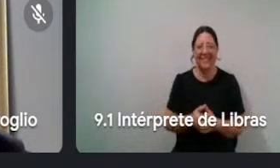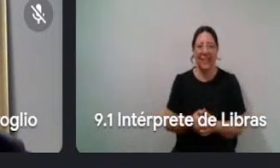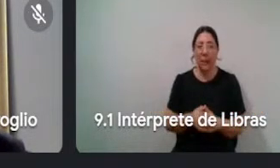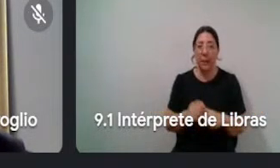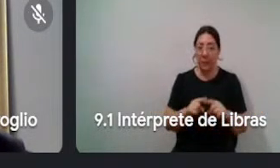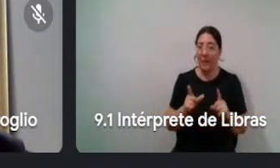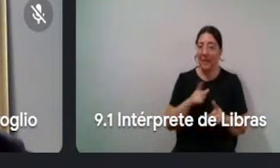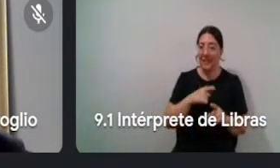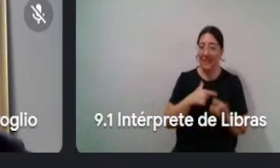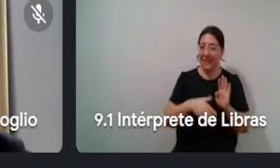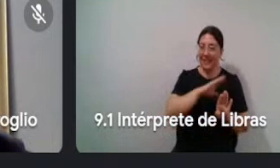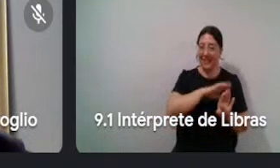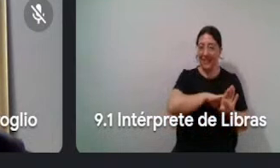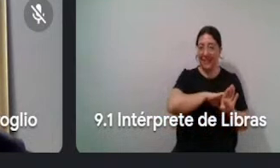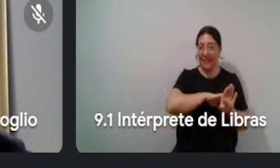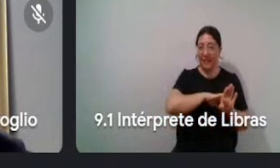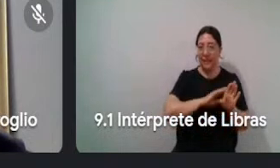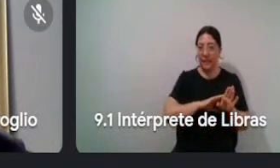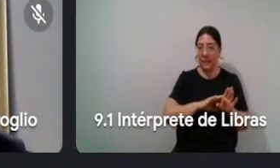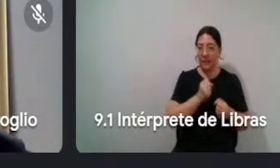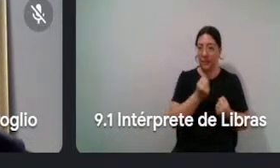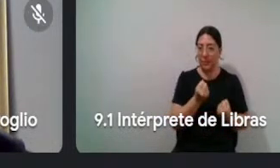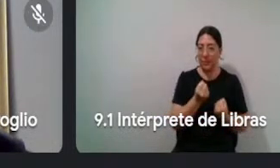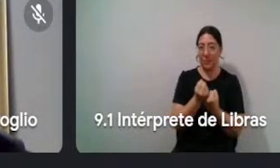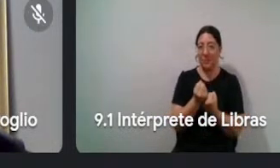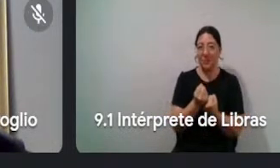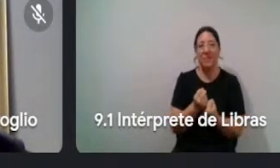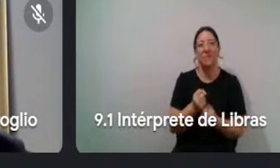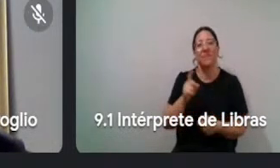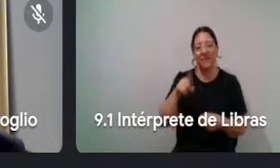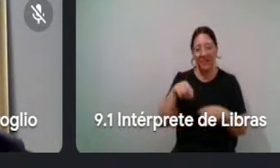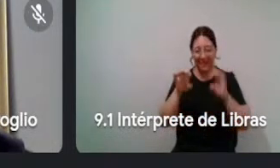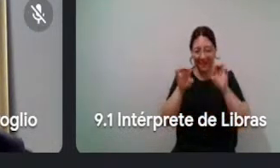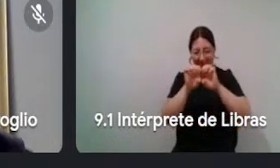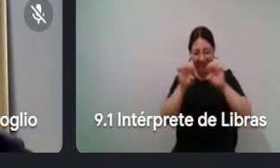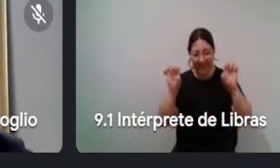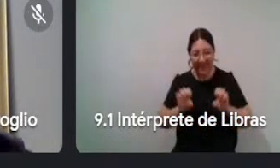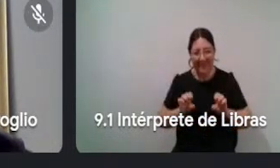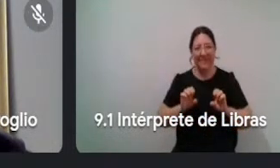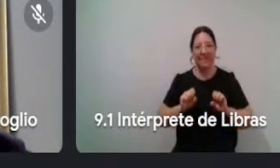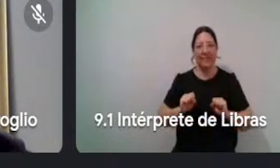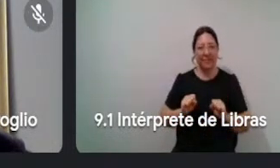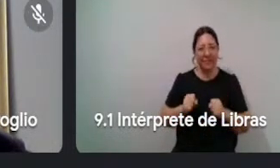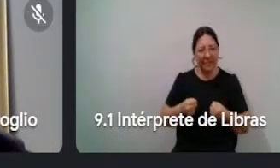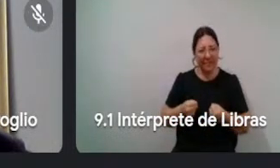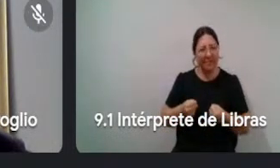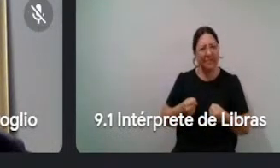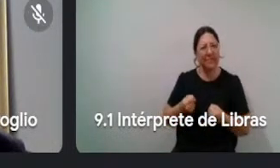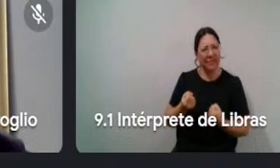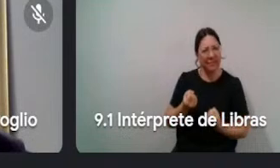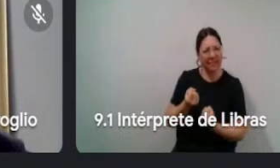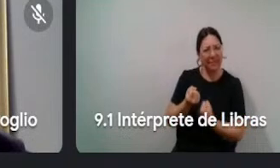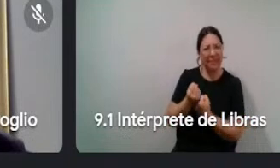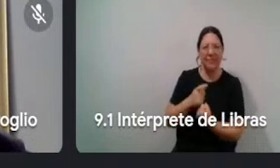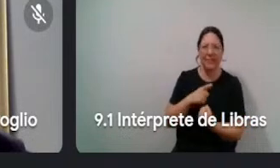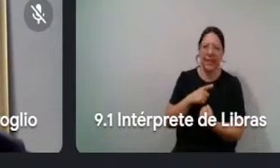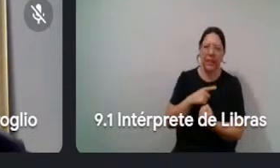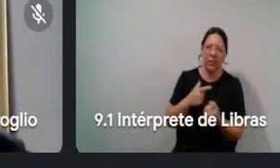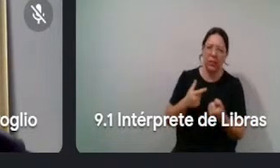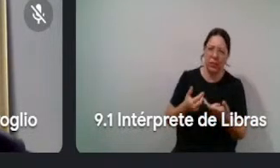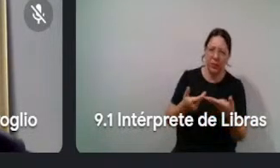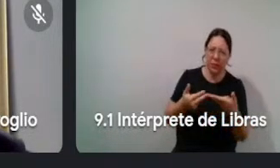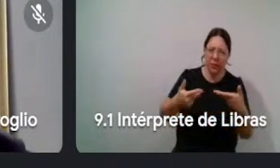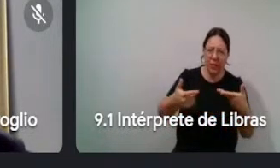é toda uma estrutura que a gente vê ali a ponta, mas sabe que quem está ali é muita gente para dar todo esse suporte